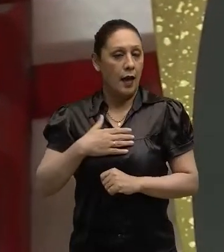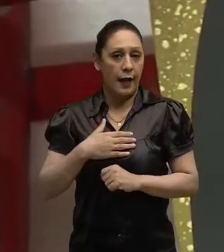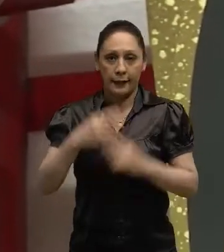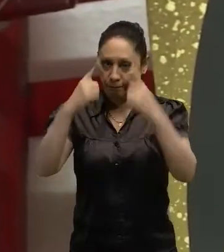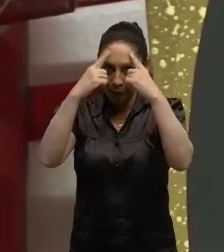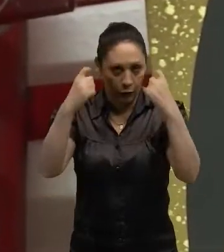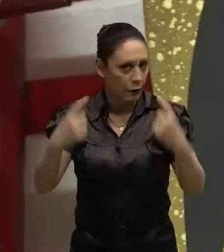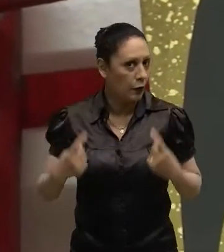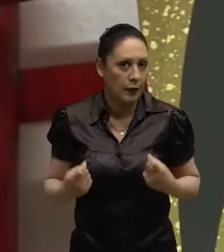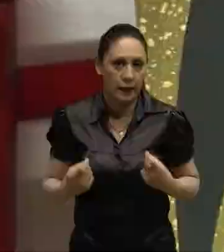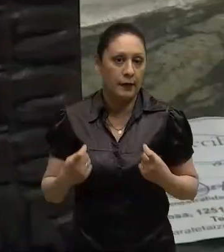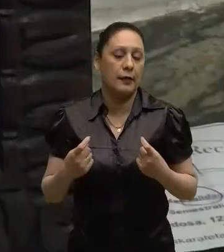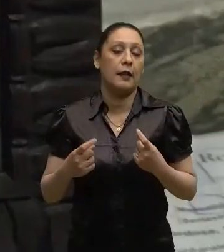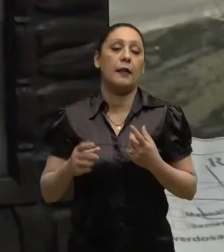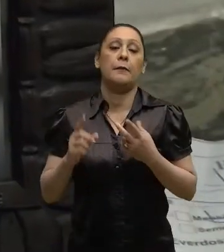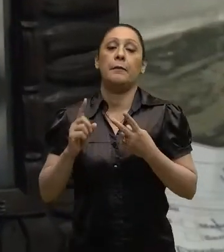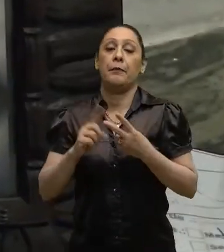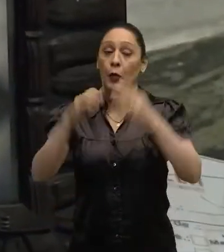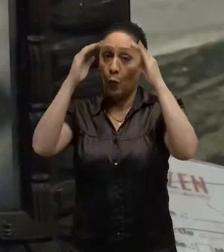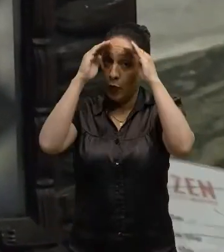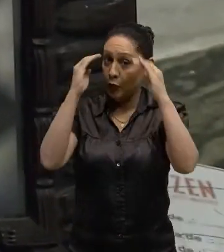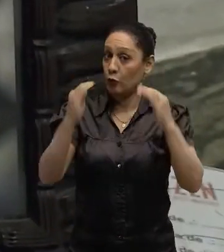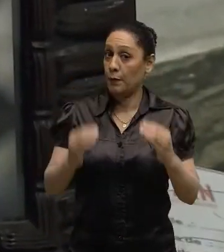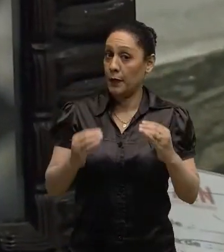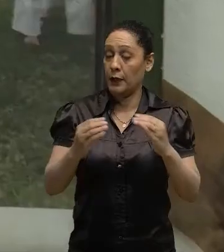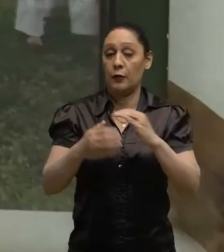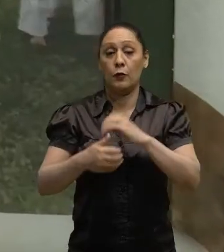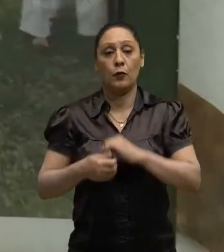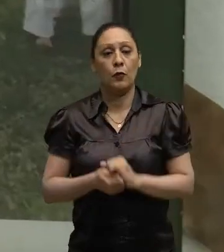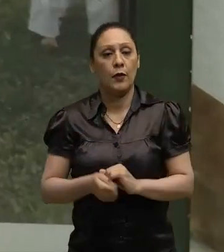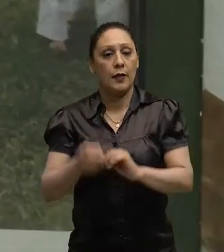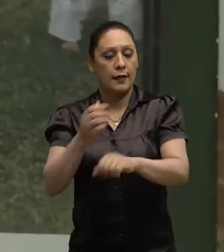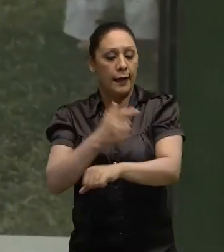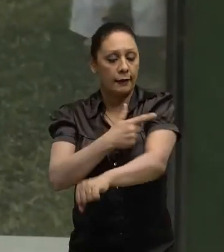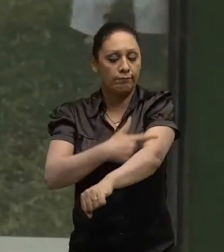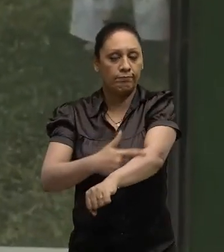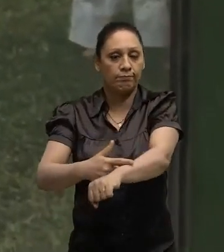violência, o respeito e a disciplina.